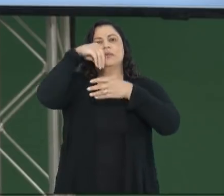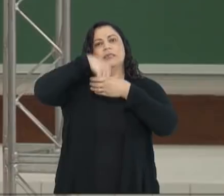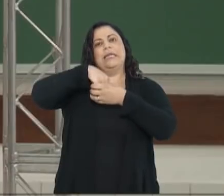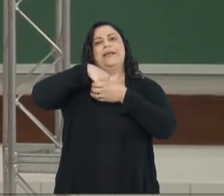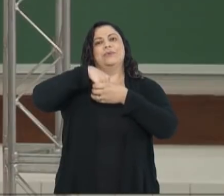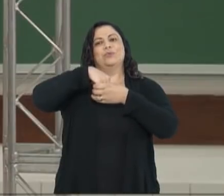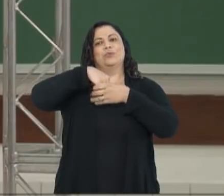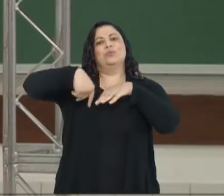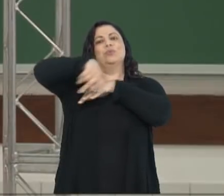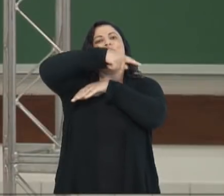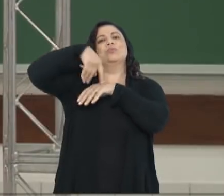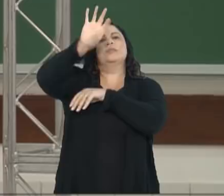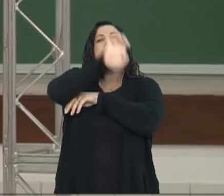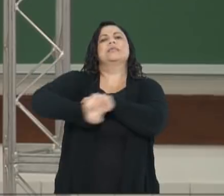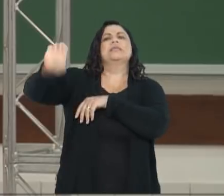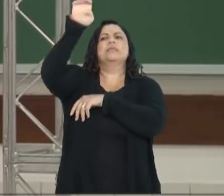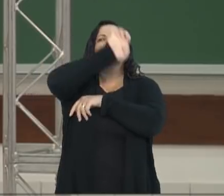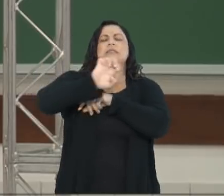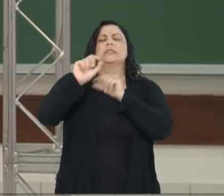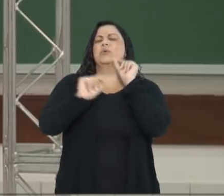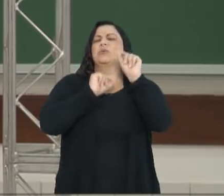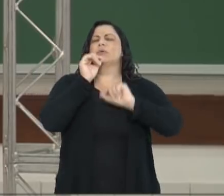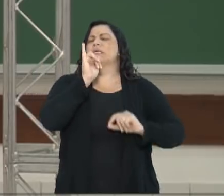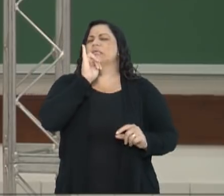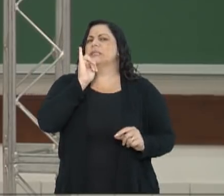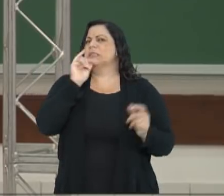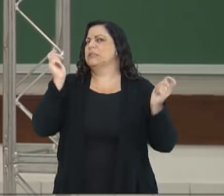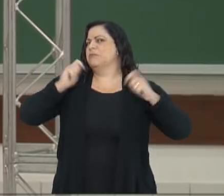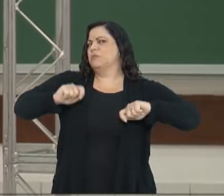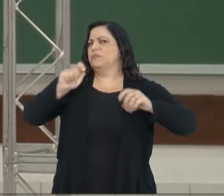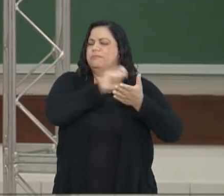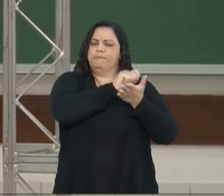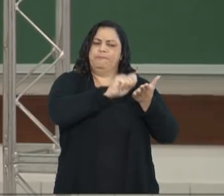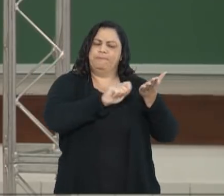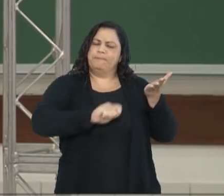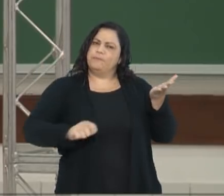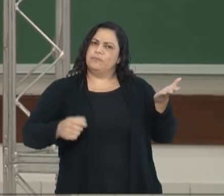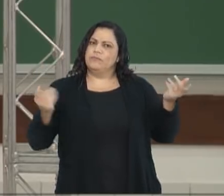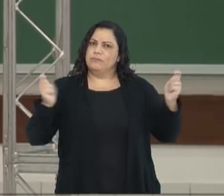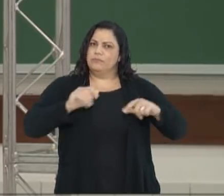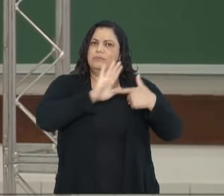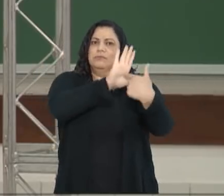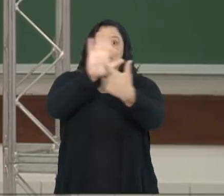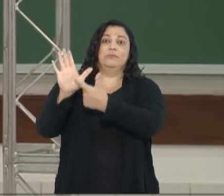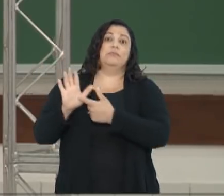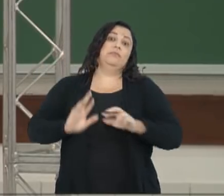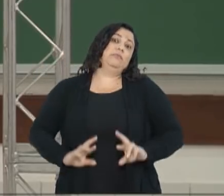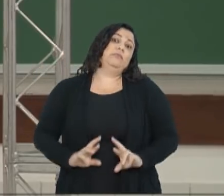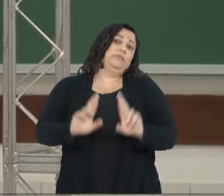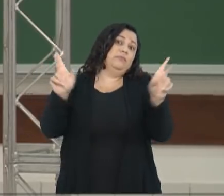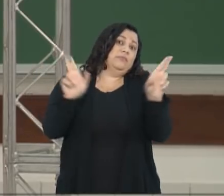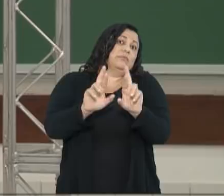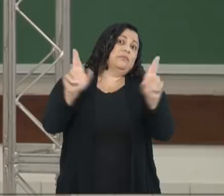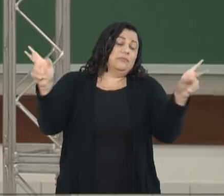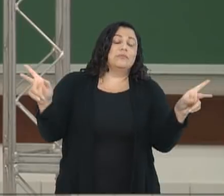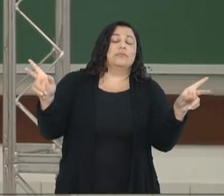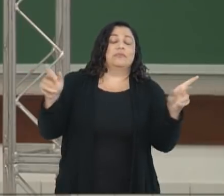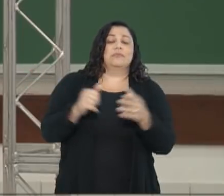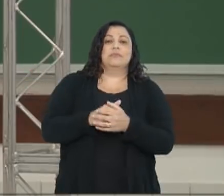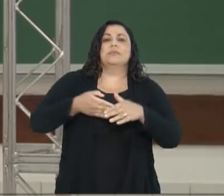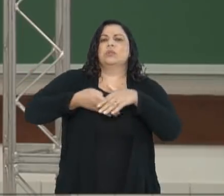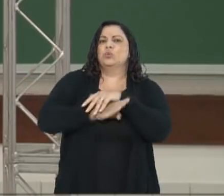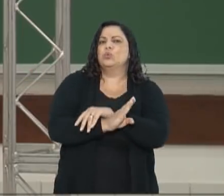Que exemplos que nós podemos dar, que eu usei aqui na aula para vocês, que mostram para nós essas diferenças ali nos